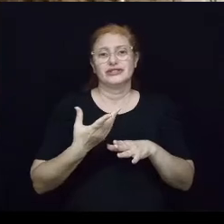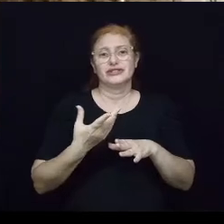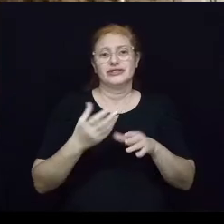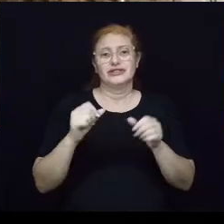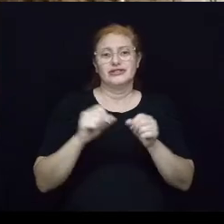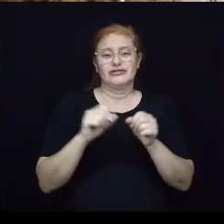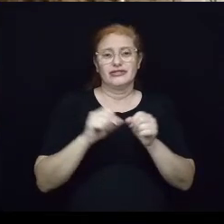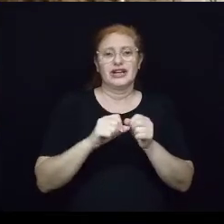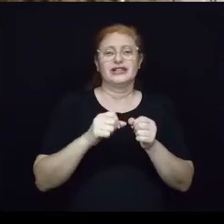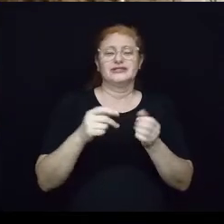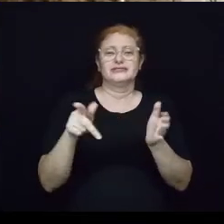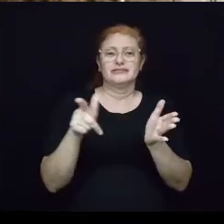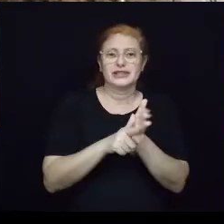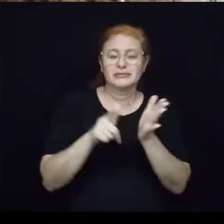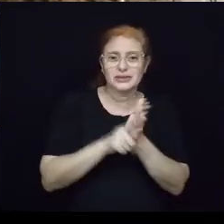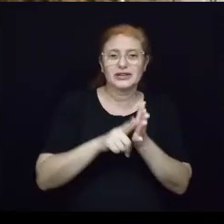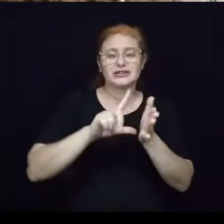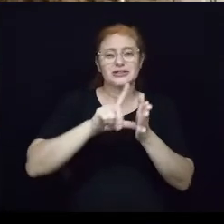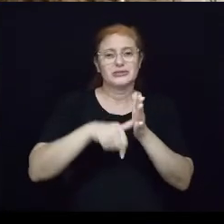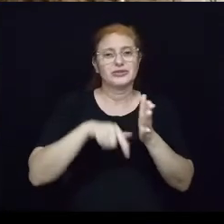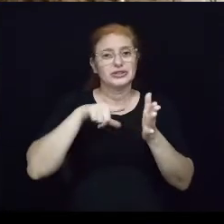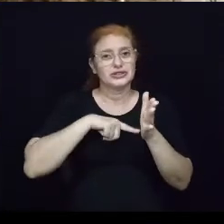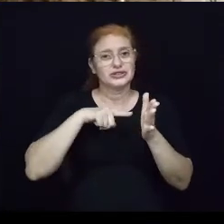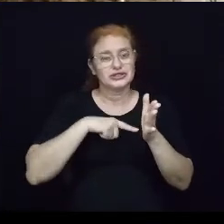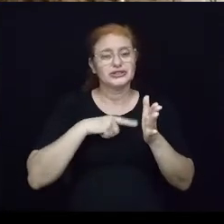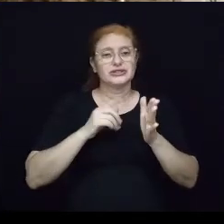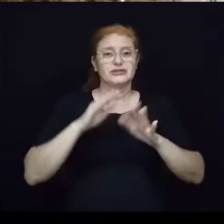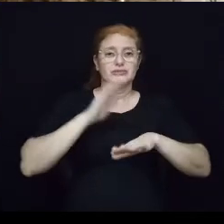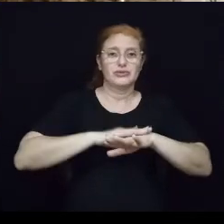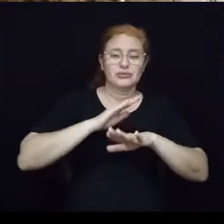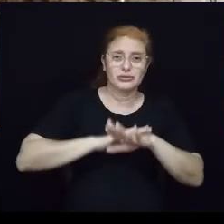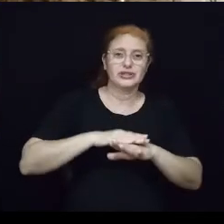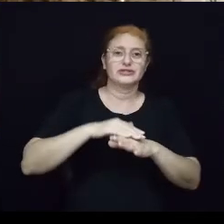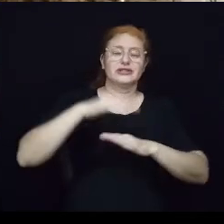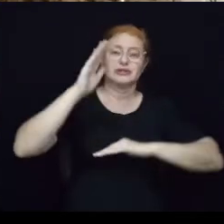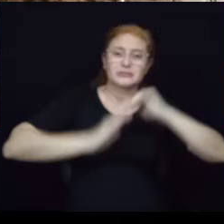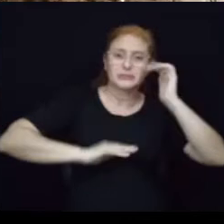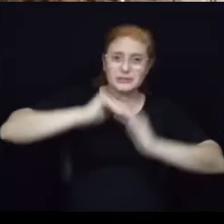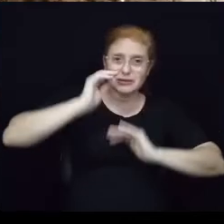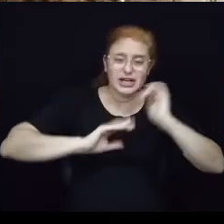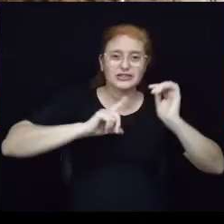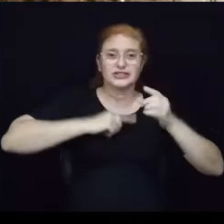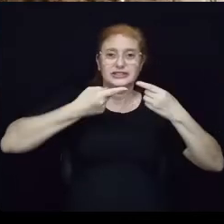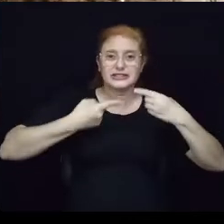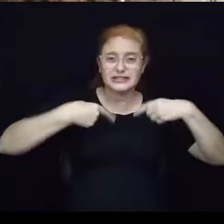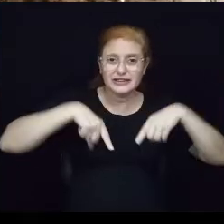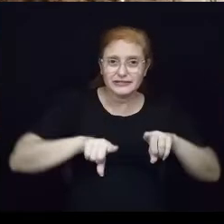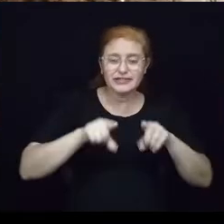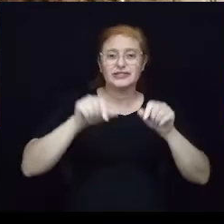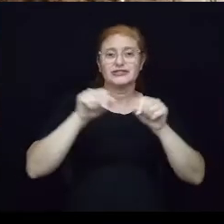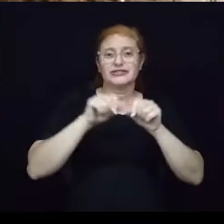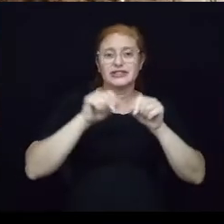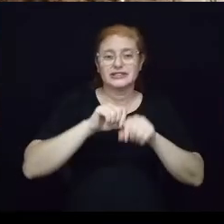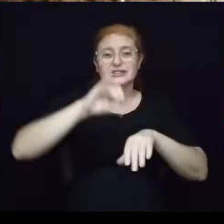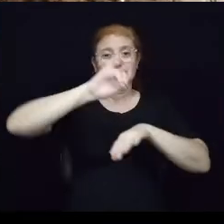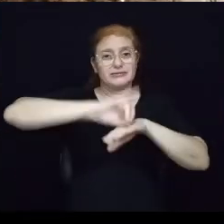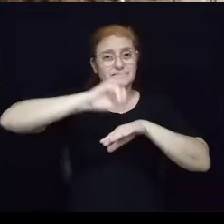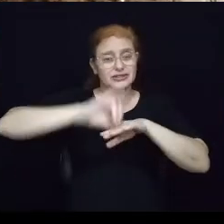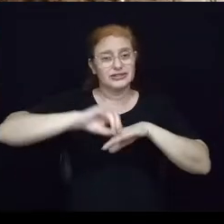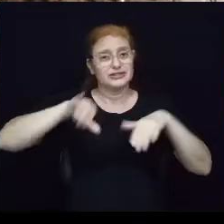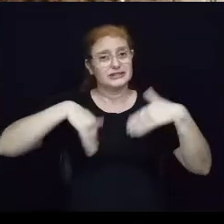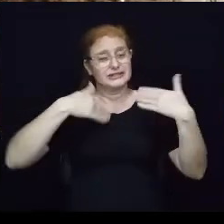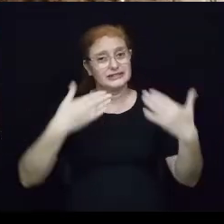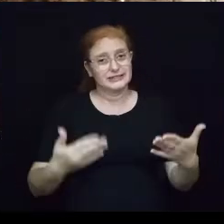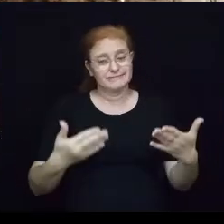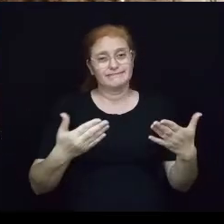ficava projetando no papel e tal, e depois tinha uma parte de execução em que eu tinha um desafio de executar aquelas peças e, bom, isso